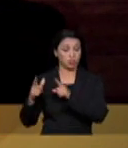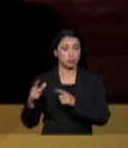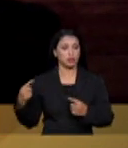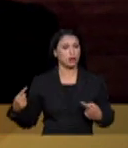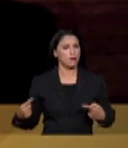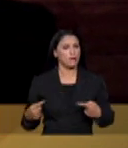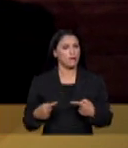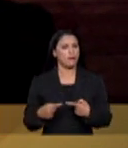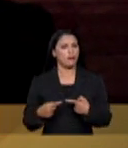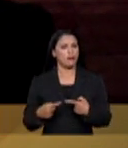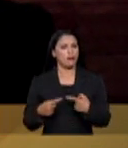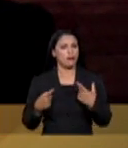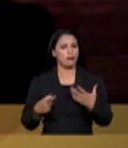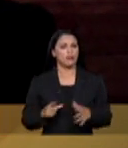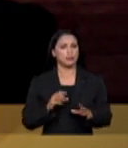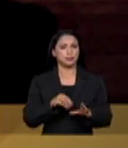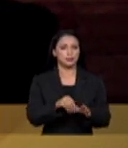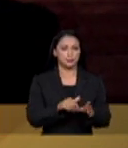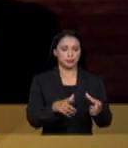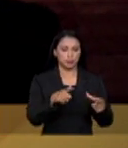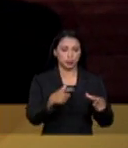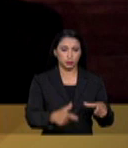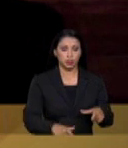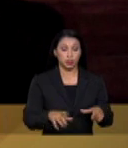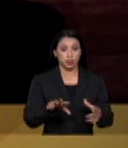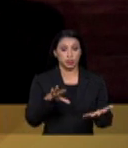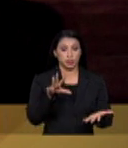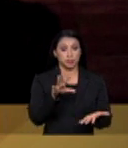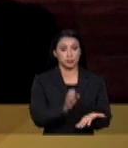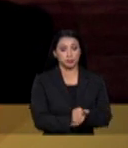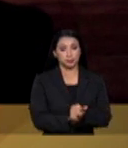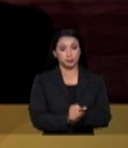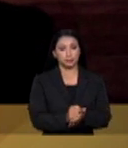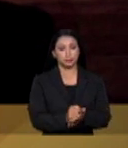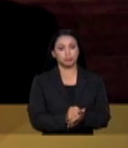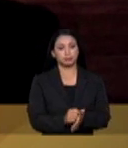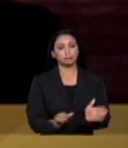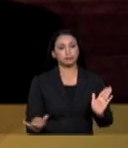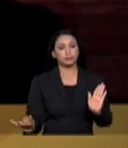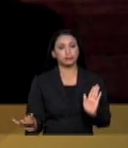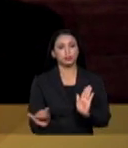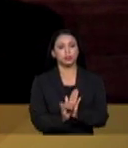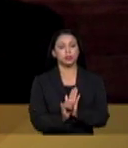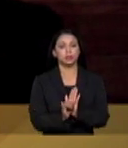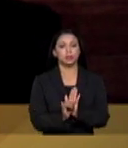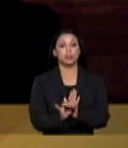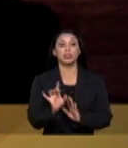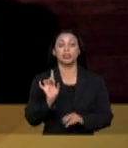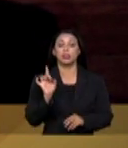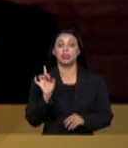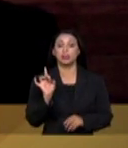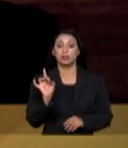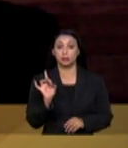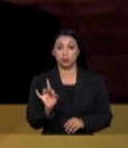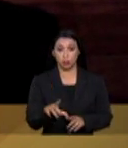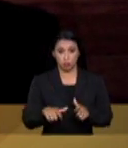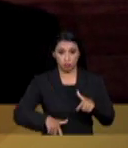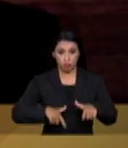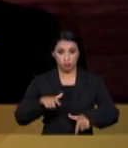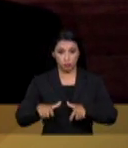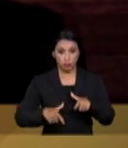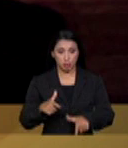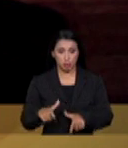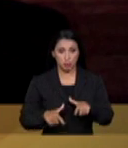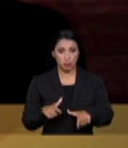são com a terra faz parte da própria definição da identidade apenas o trabalho